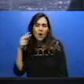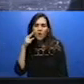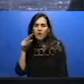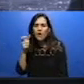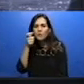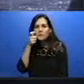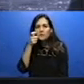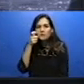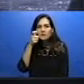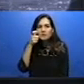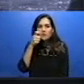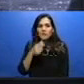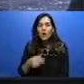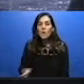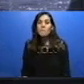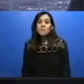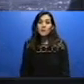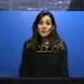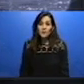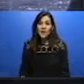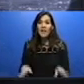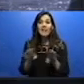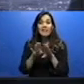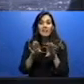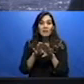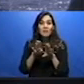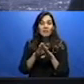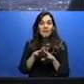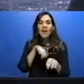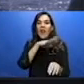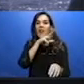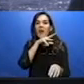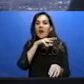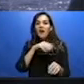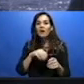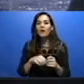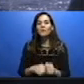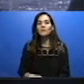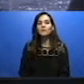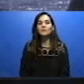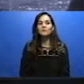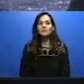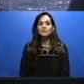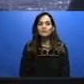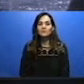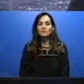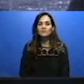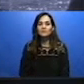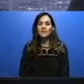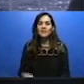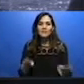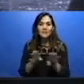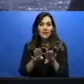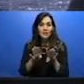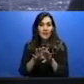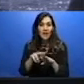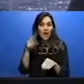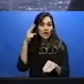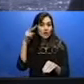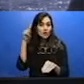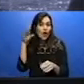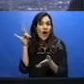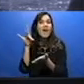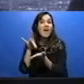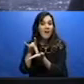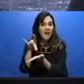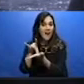marinhos, que é exuberante vida selvagem, está por toda a parte da Antártida. Então, também histórias reais